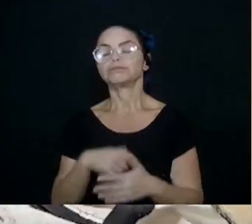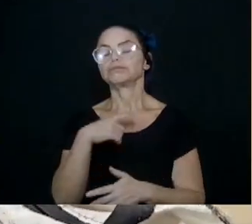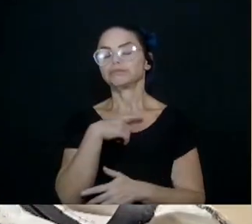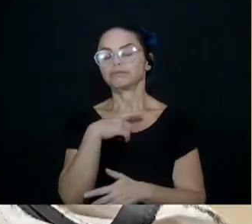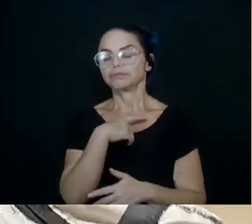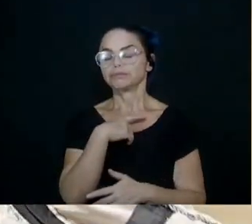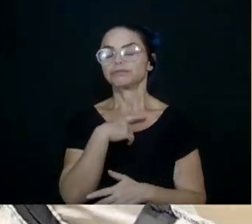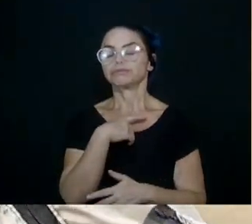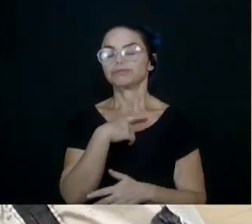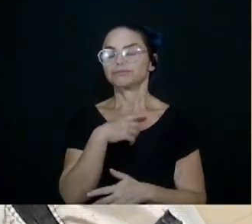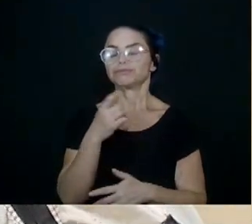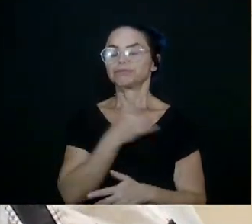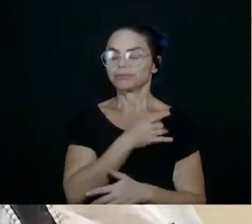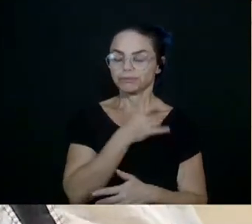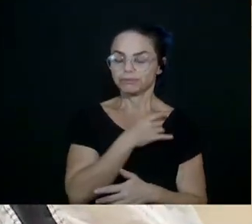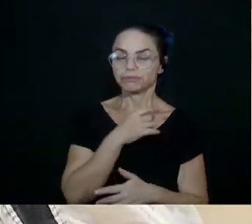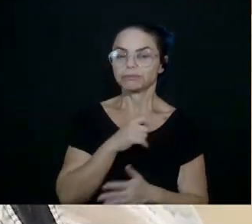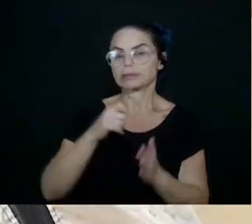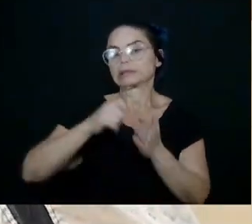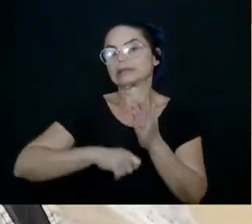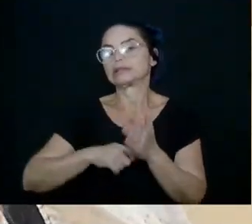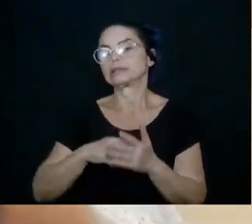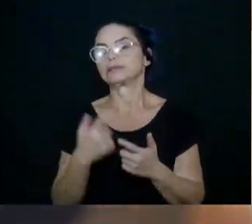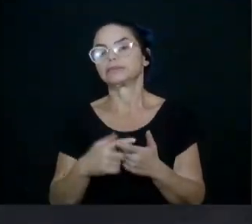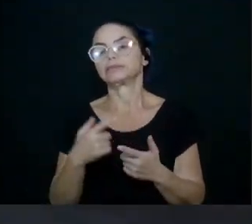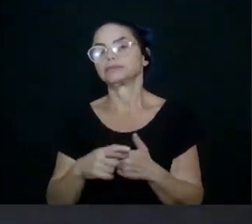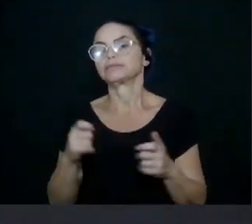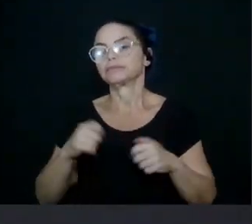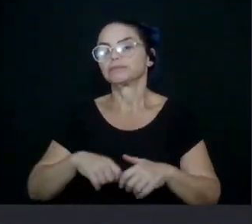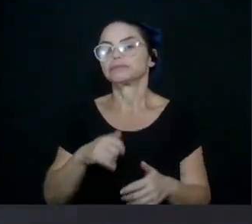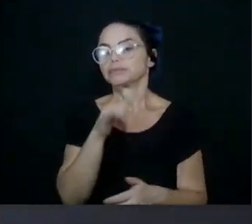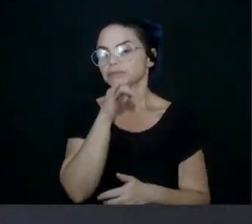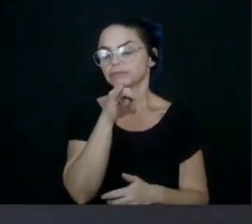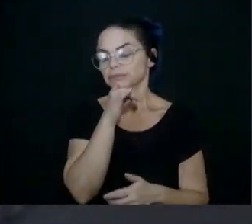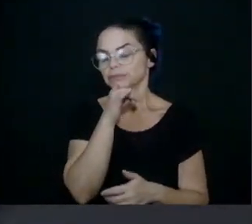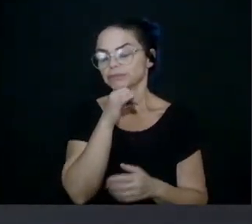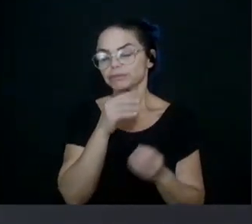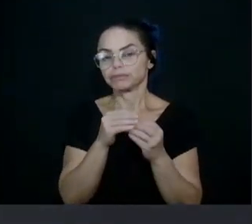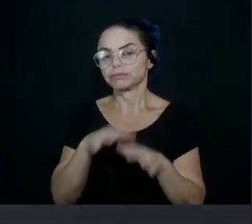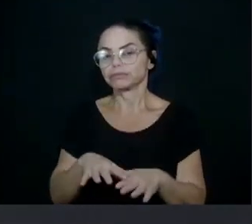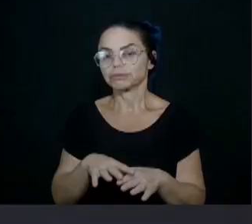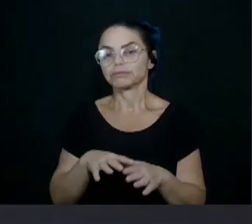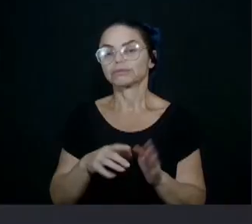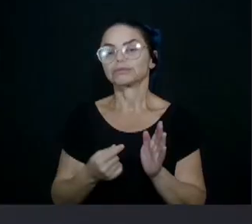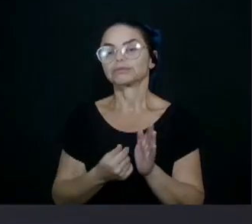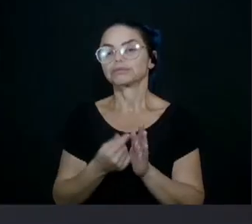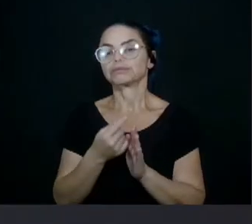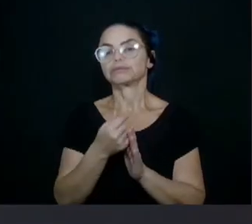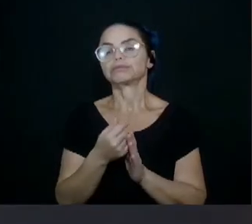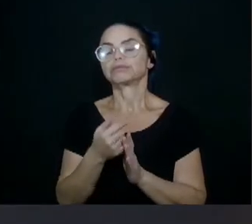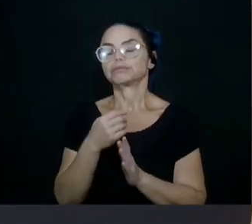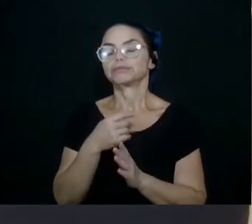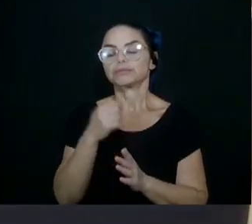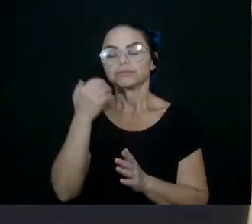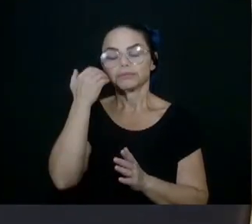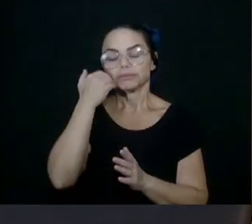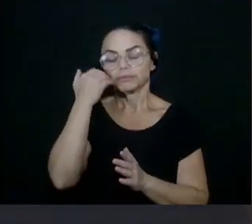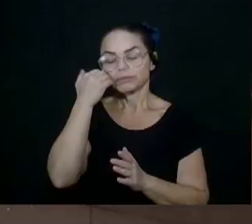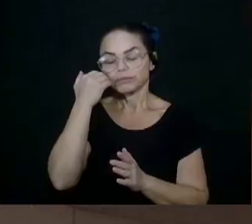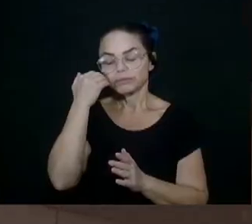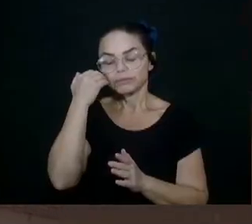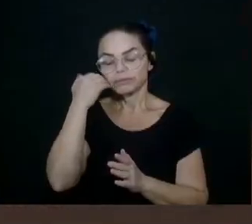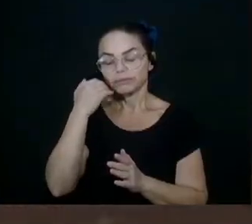receio sobre a assinatura, porque isso pode, por exemplo, prejudicar o faturamento do barbeiro. Se você faz uma estratégia que